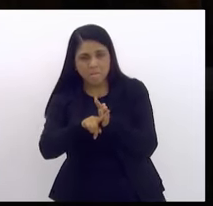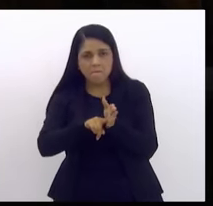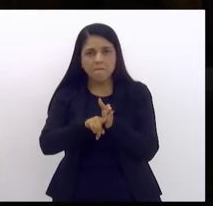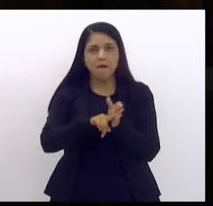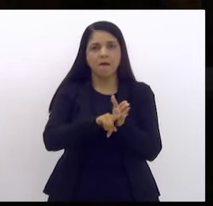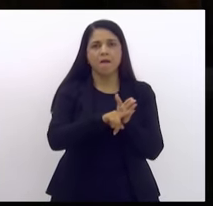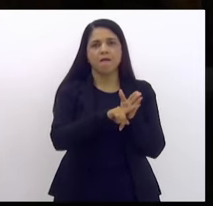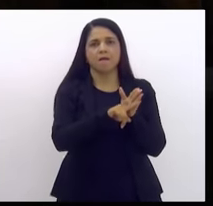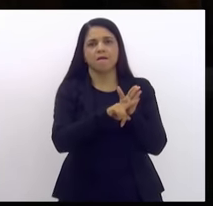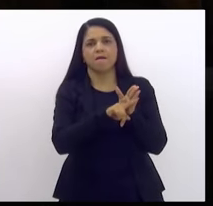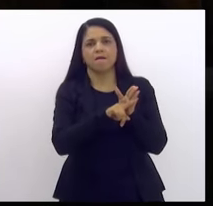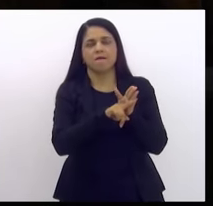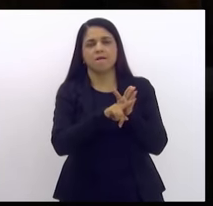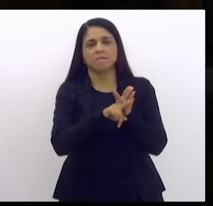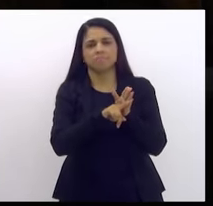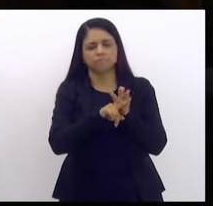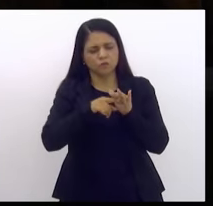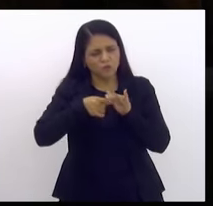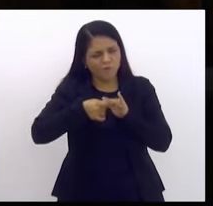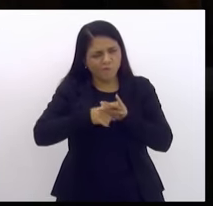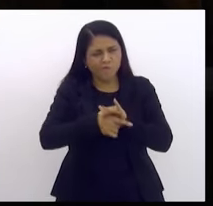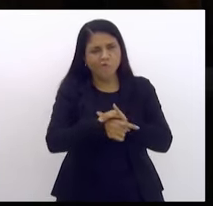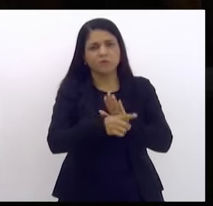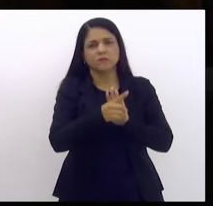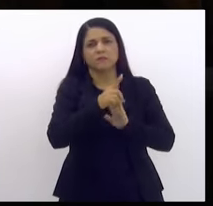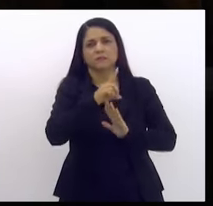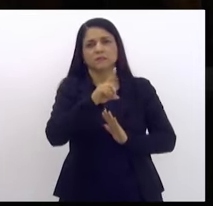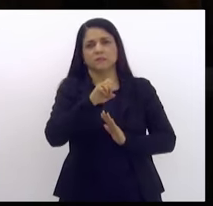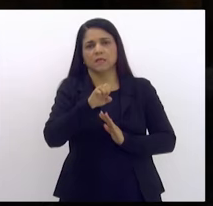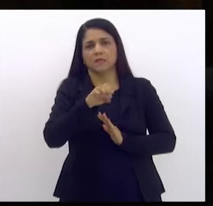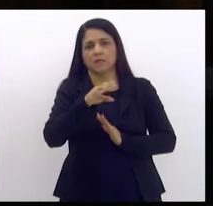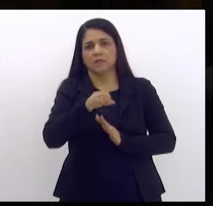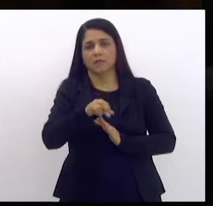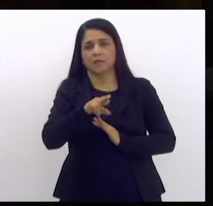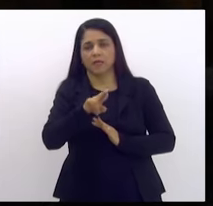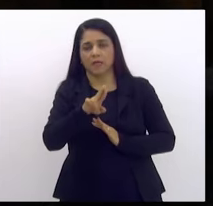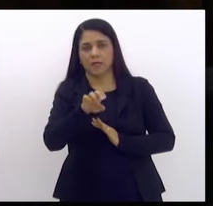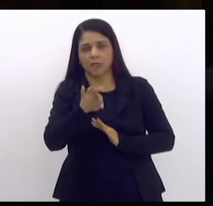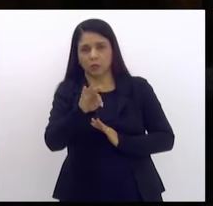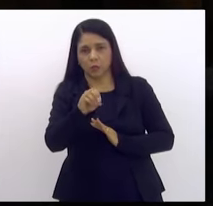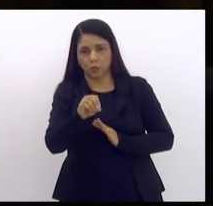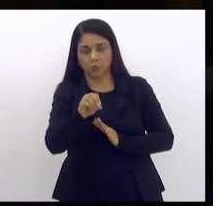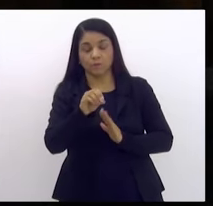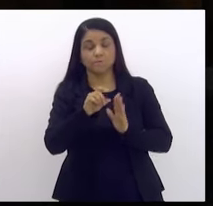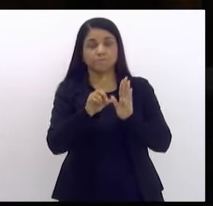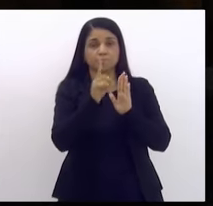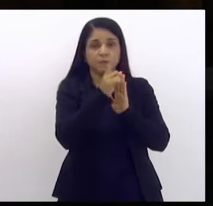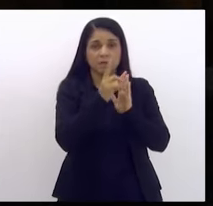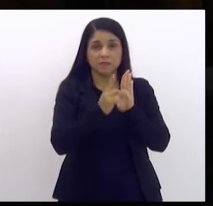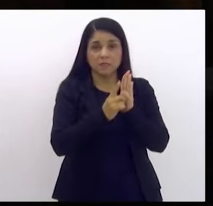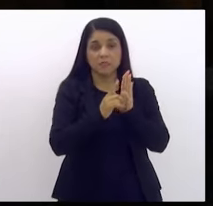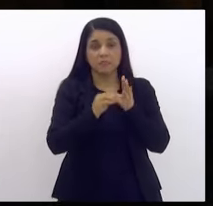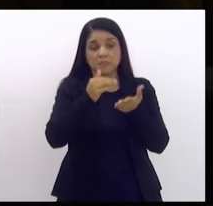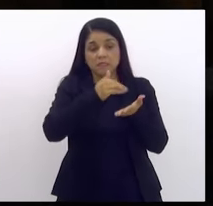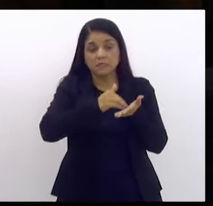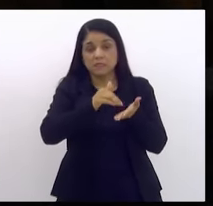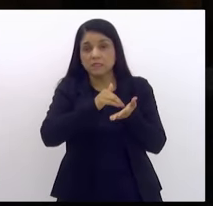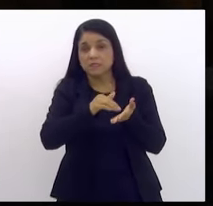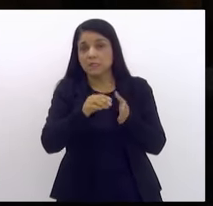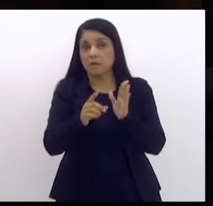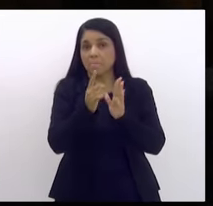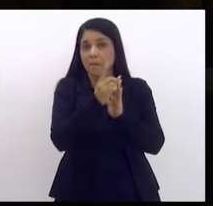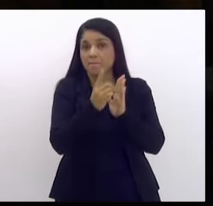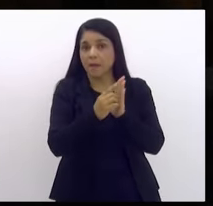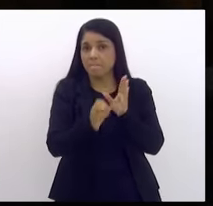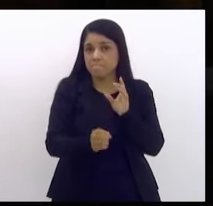pesquisa minuciosa de quais decretos originaram tais secretarias. O que está se fazendo com essa medida